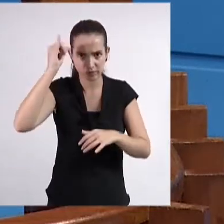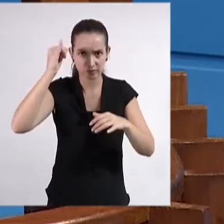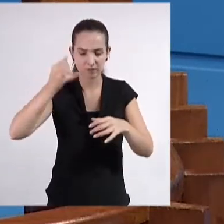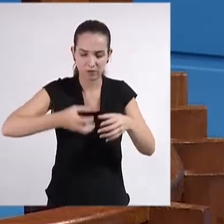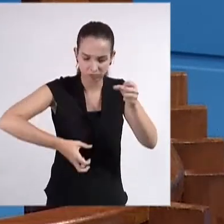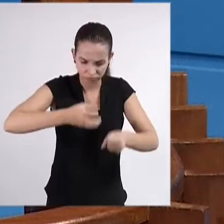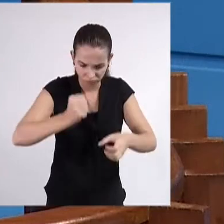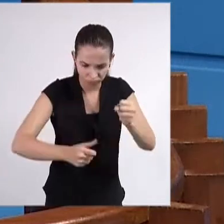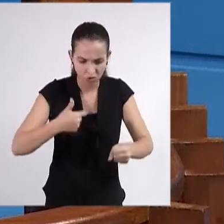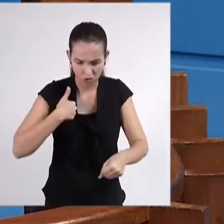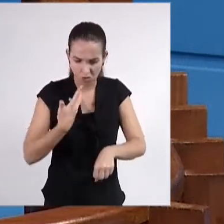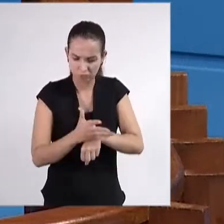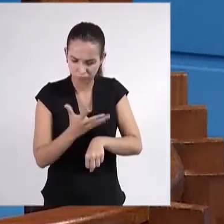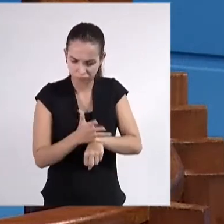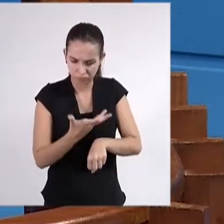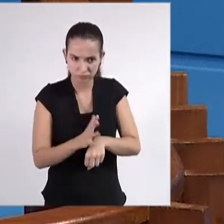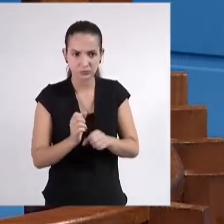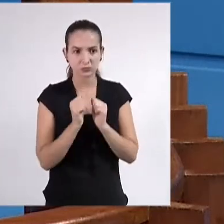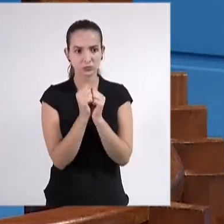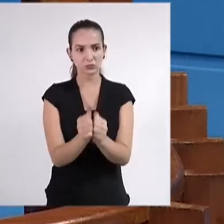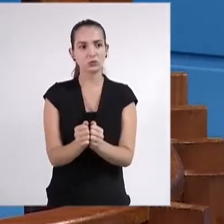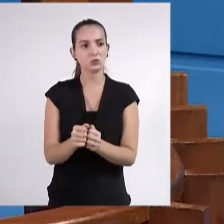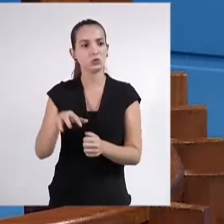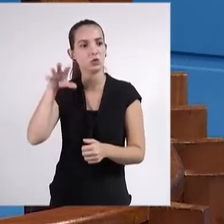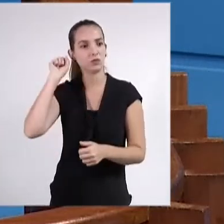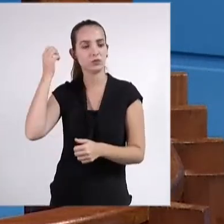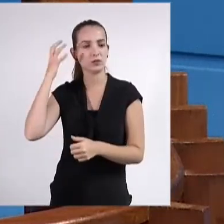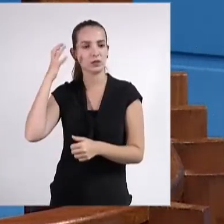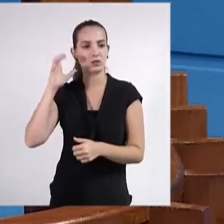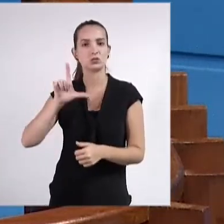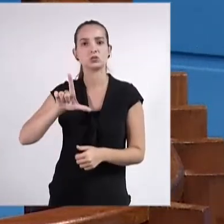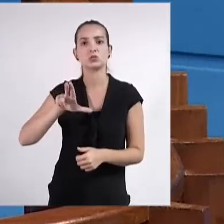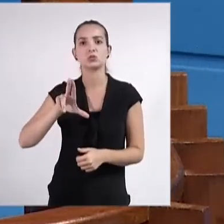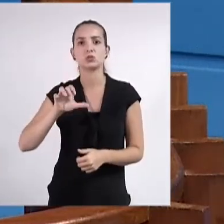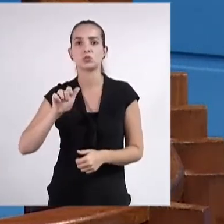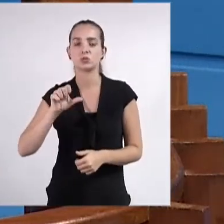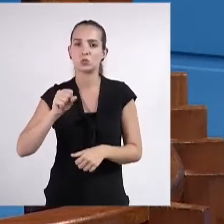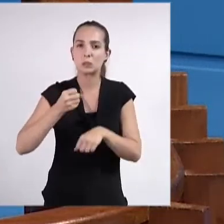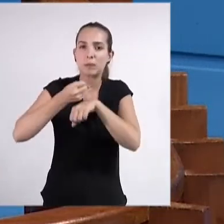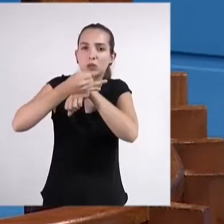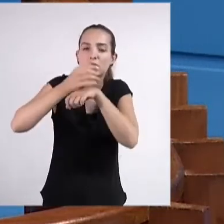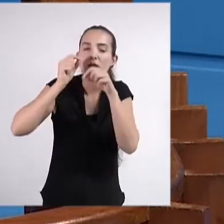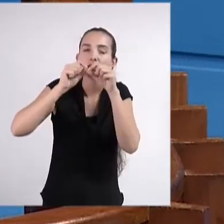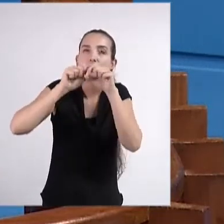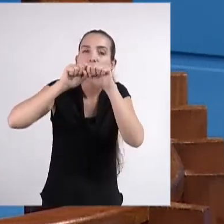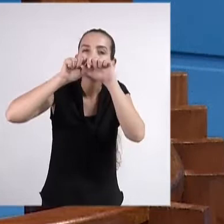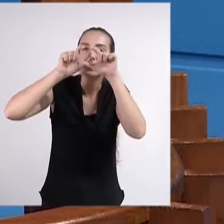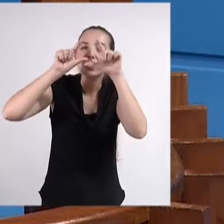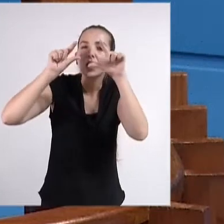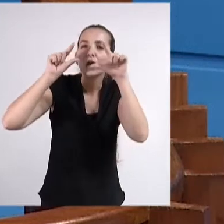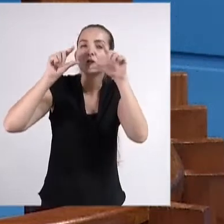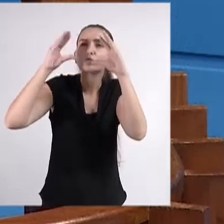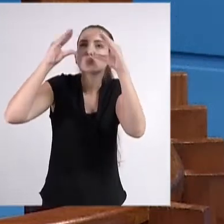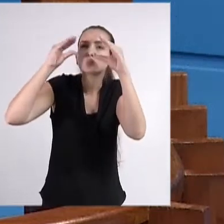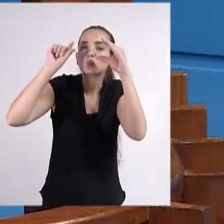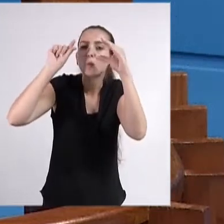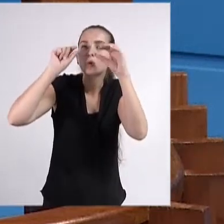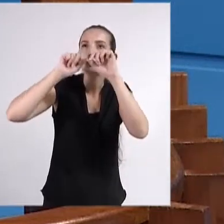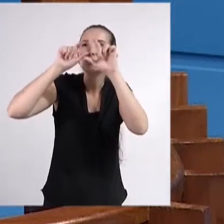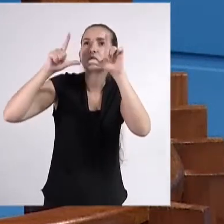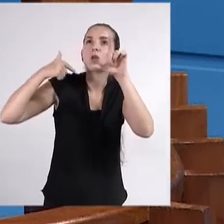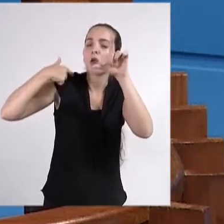aí, Marçal, Lucas de Lima, nas rádios, cedinho, comentando, falando. Quer dizer, nós